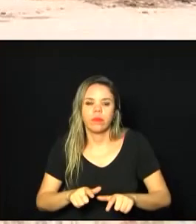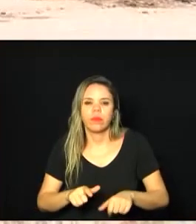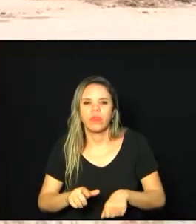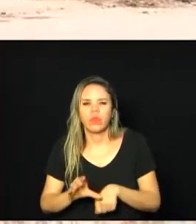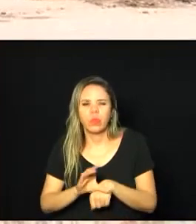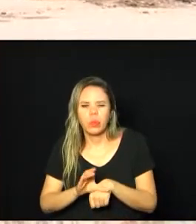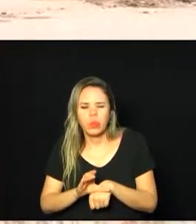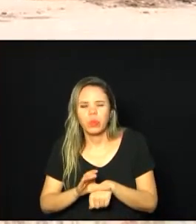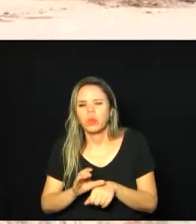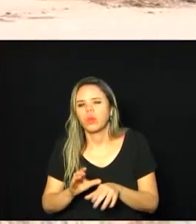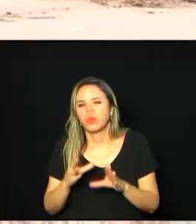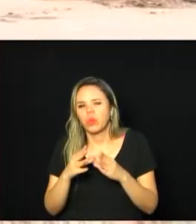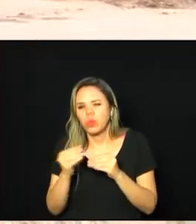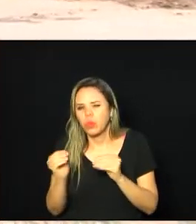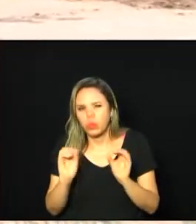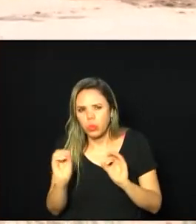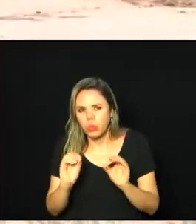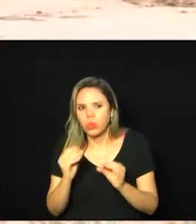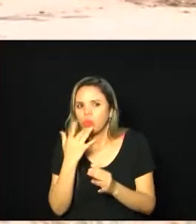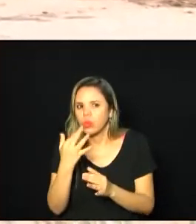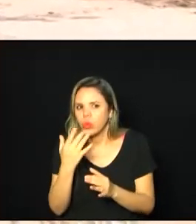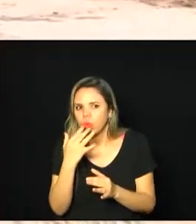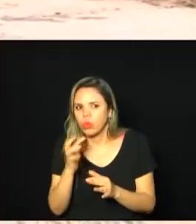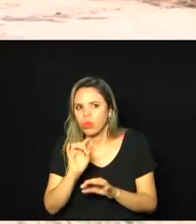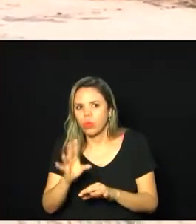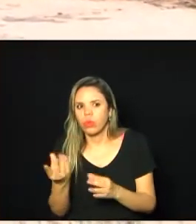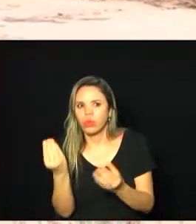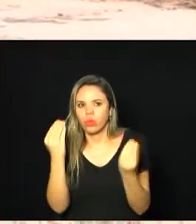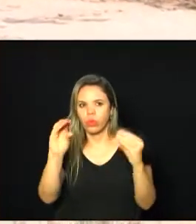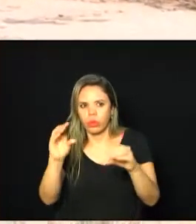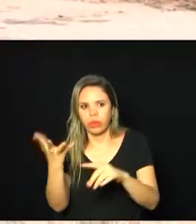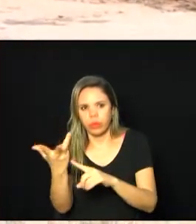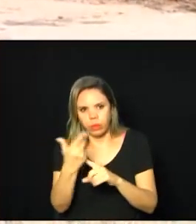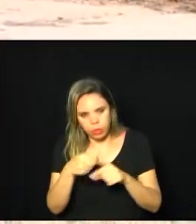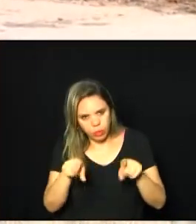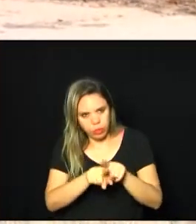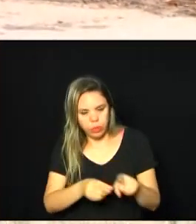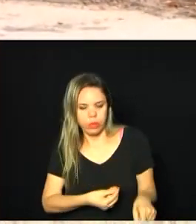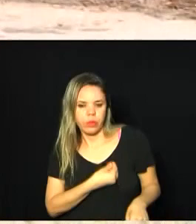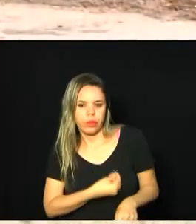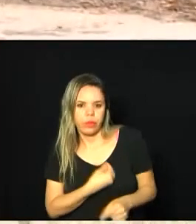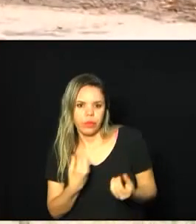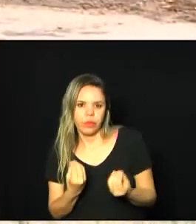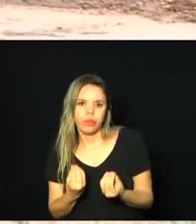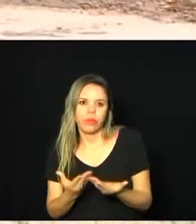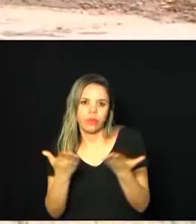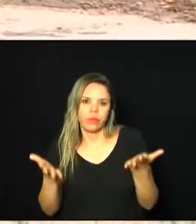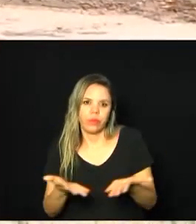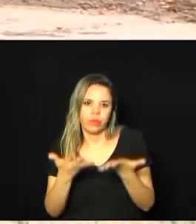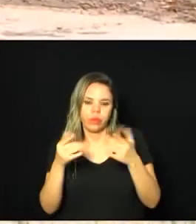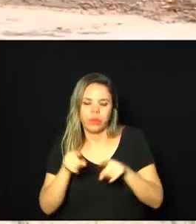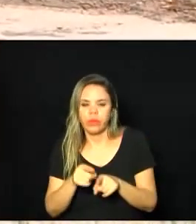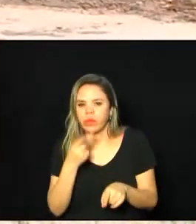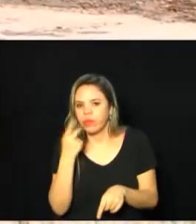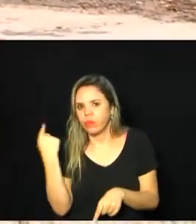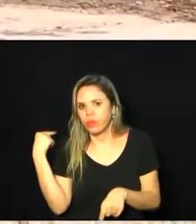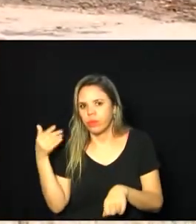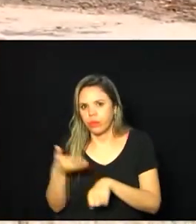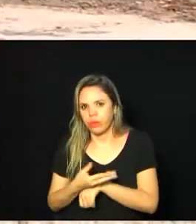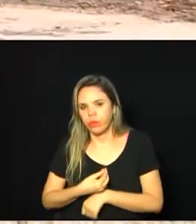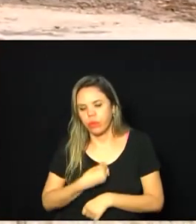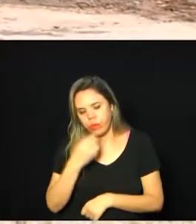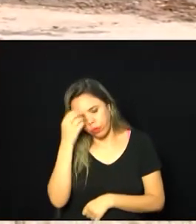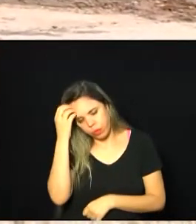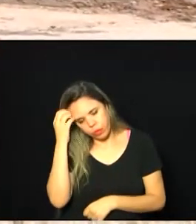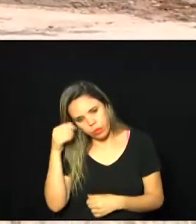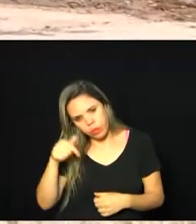estava apagado e coloca a cor, a gente não está só colocando arte ali, a gente está dando vida. E pelo que a Nilza me contava aqui antes da gente entrar ao vivo,